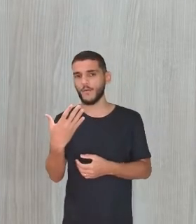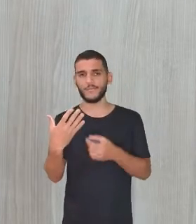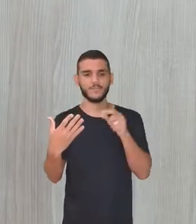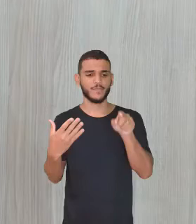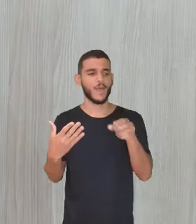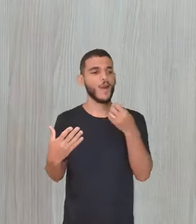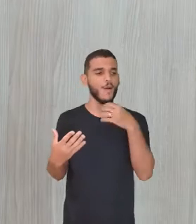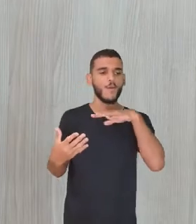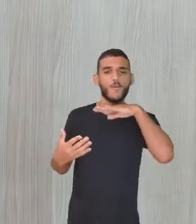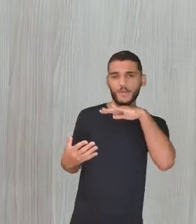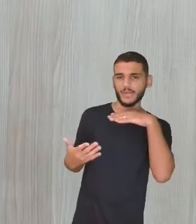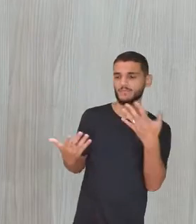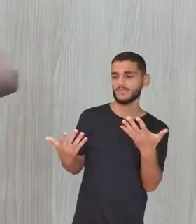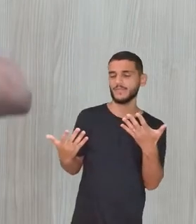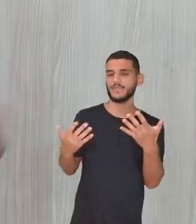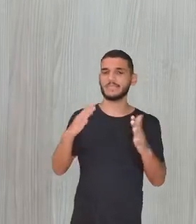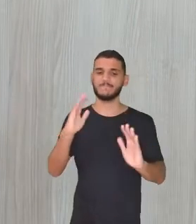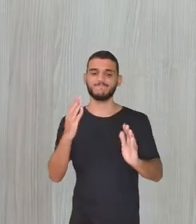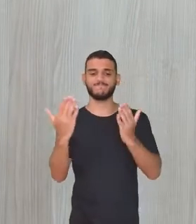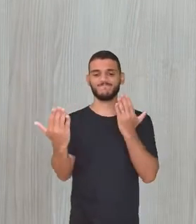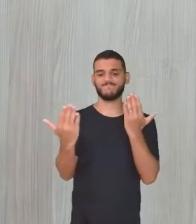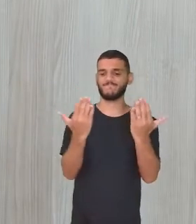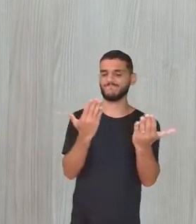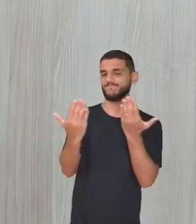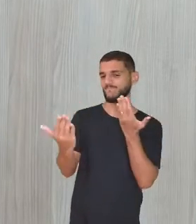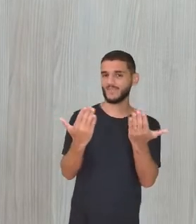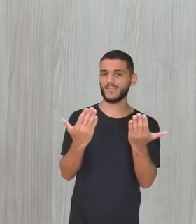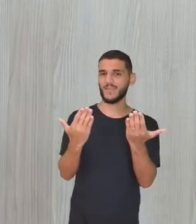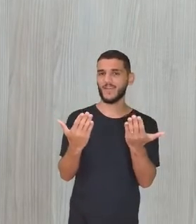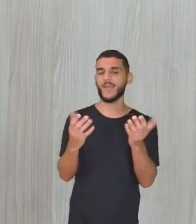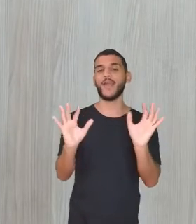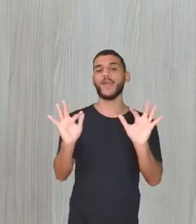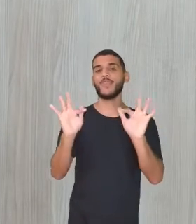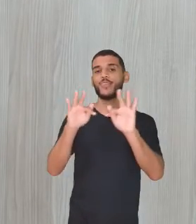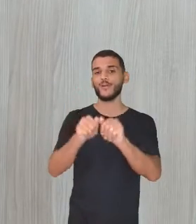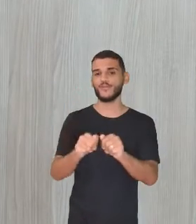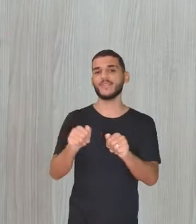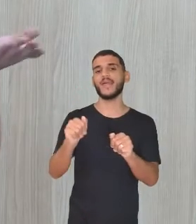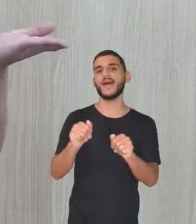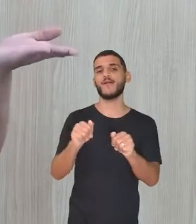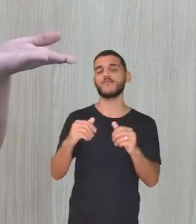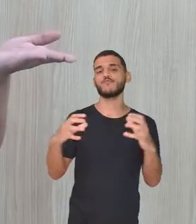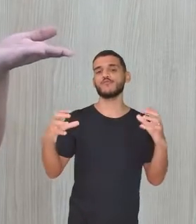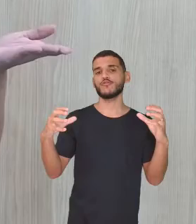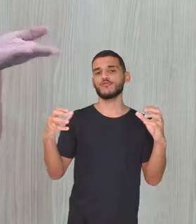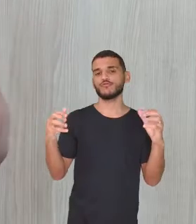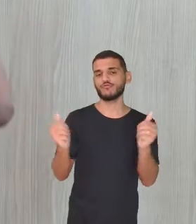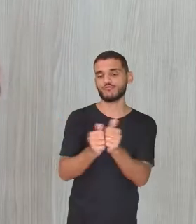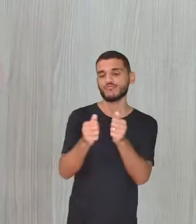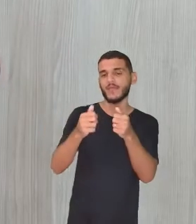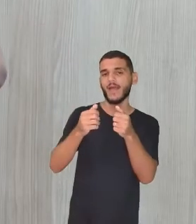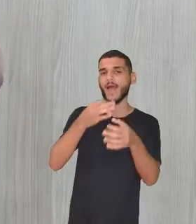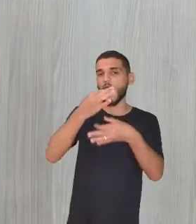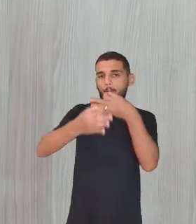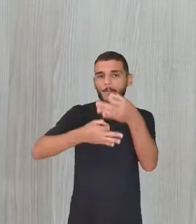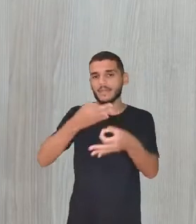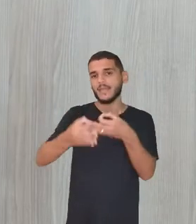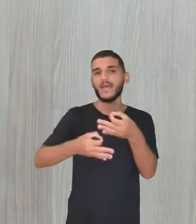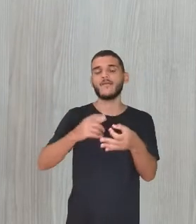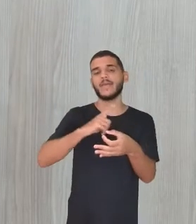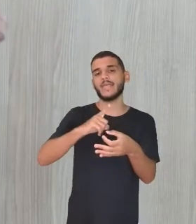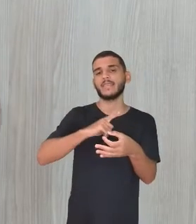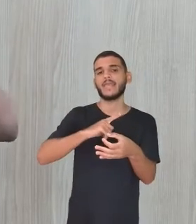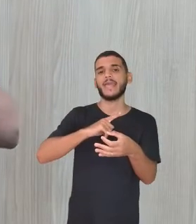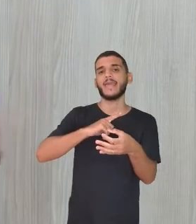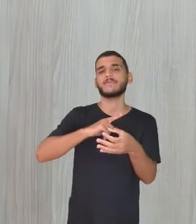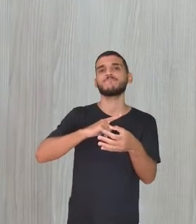a favor, os argumentos contra, e na conclusão você sintetizar ali. É uma estratégia massa, É uma né? estratégia massa, agora você precisa dominar o